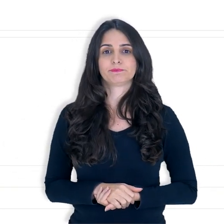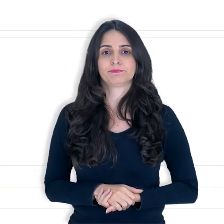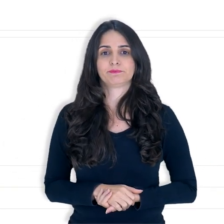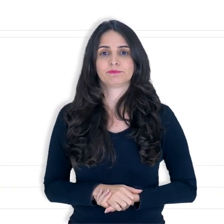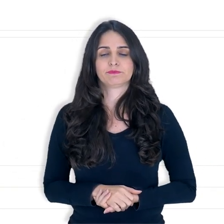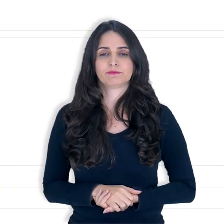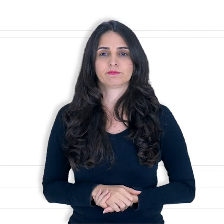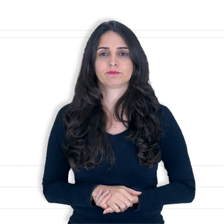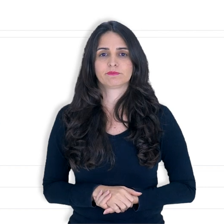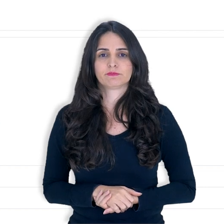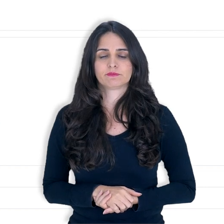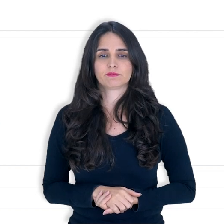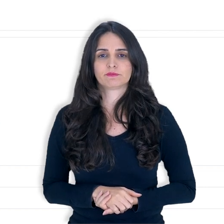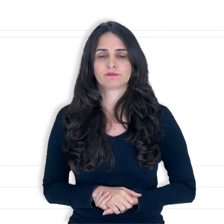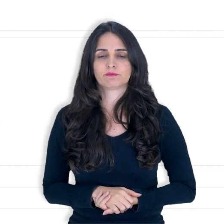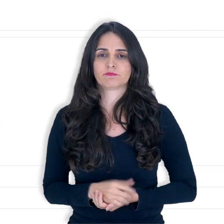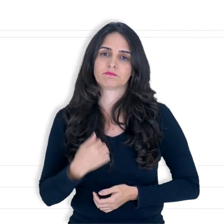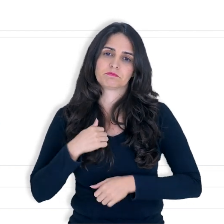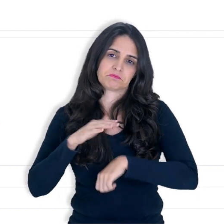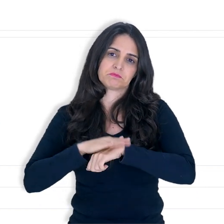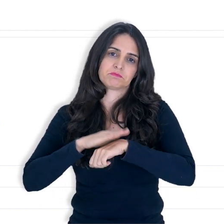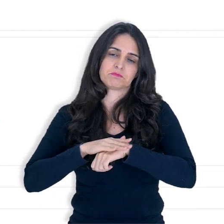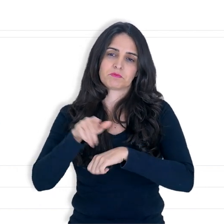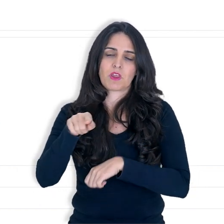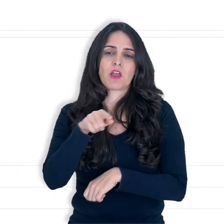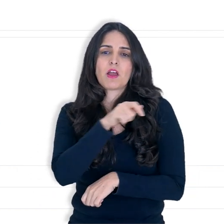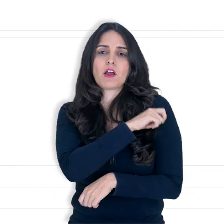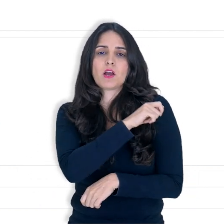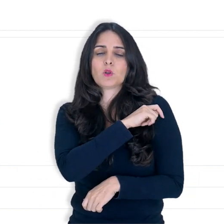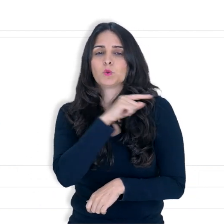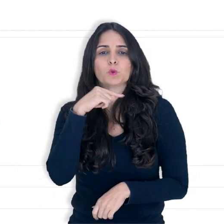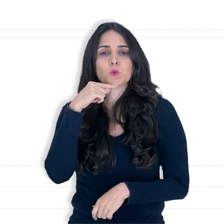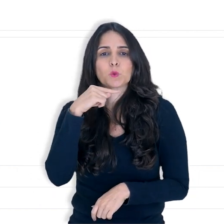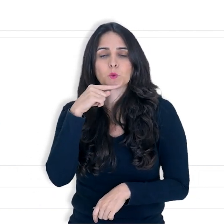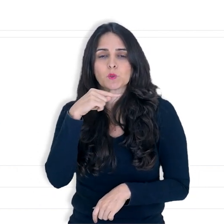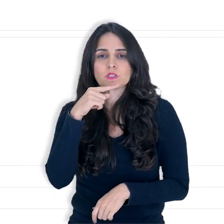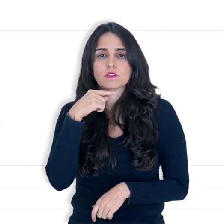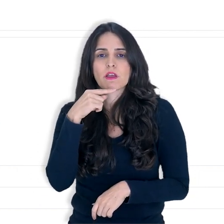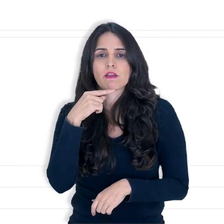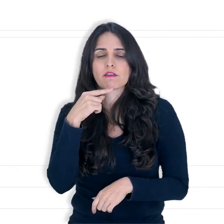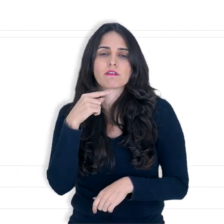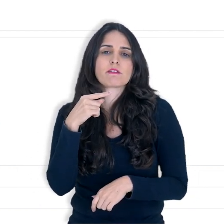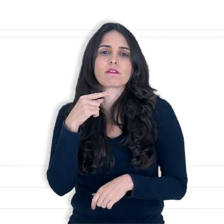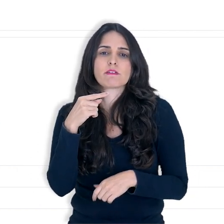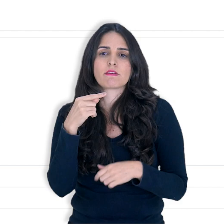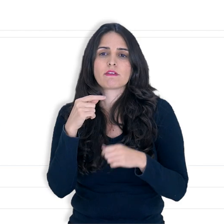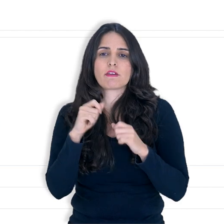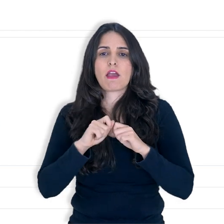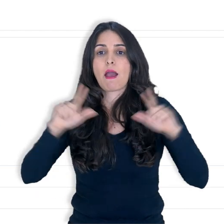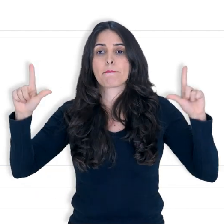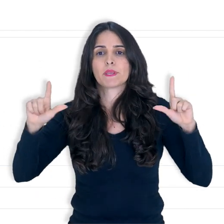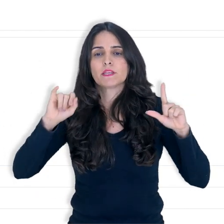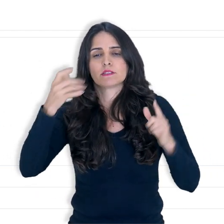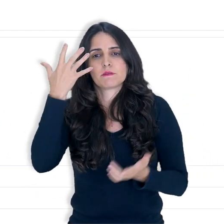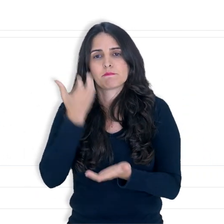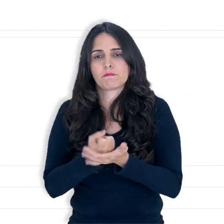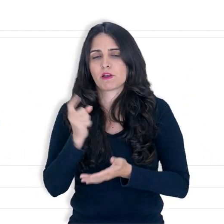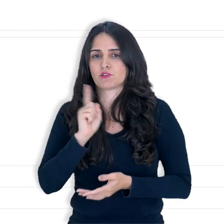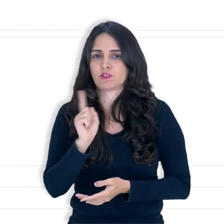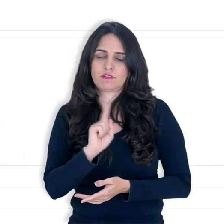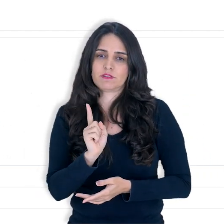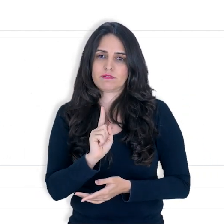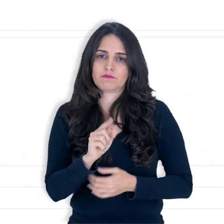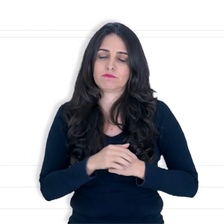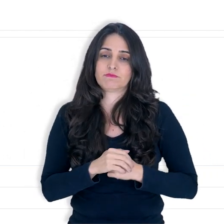ou forçar o download neste caso aqui o aluno não consegue abrir o recurso sem fazer o download antes é